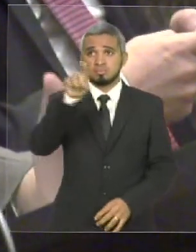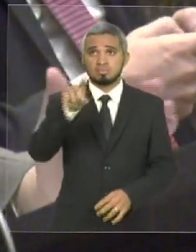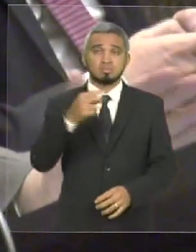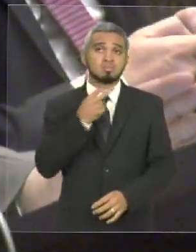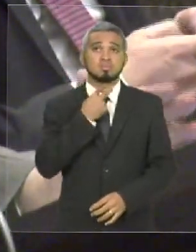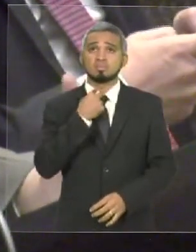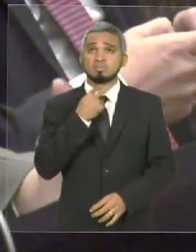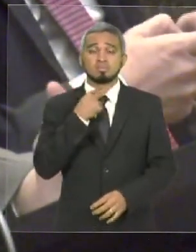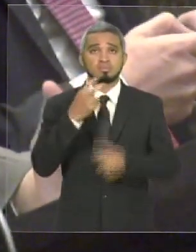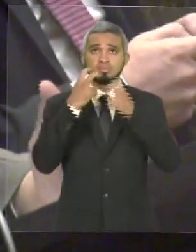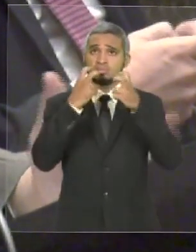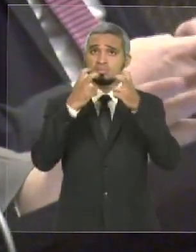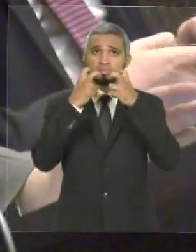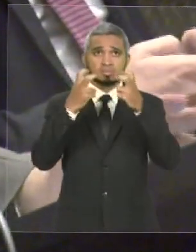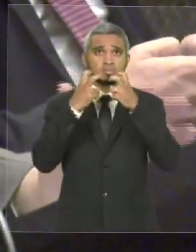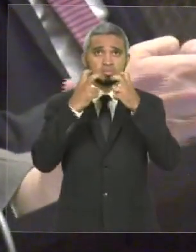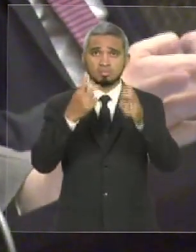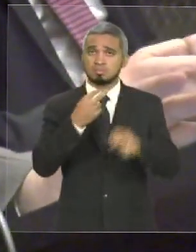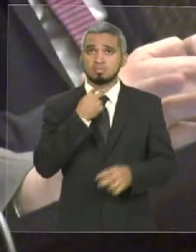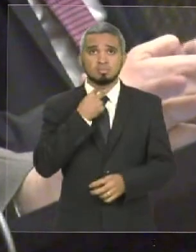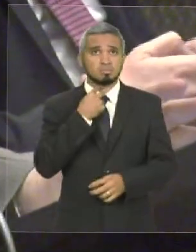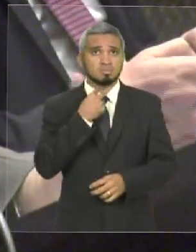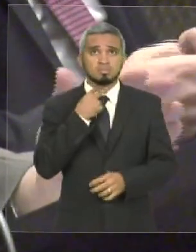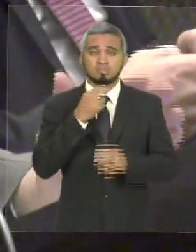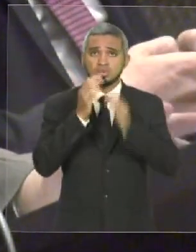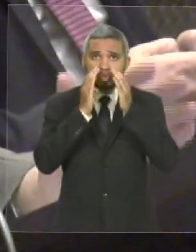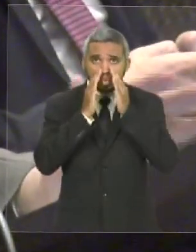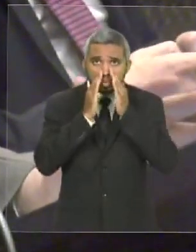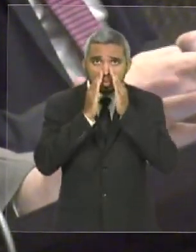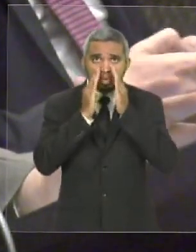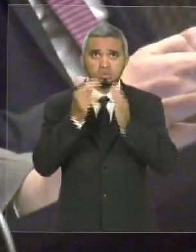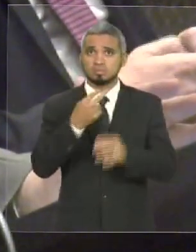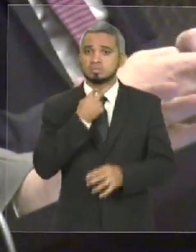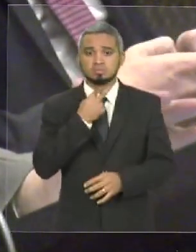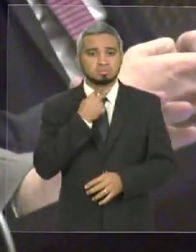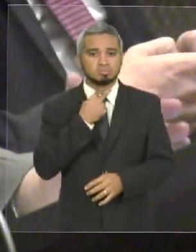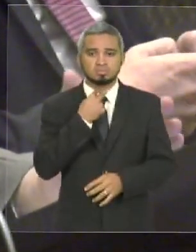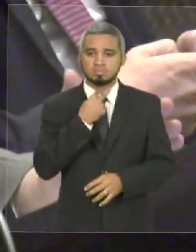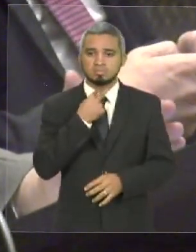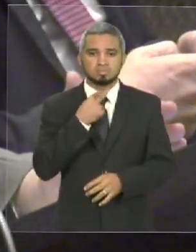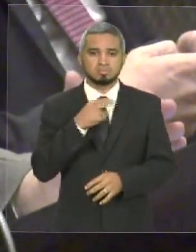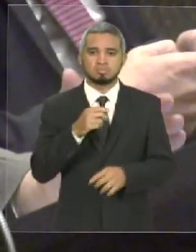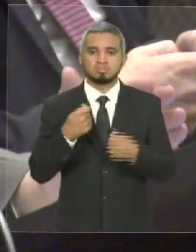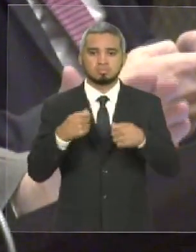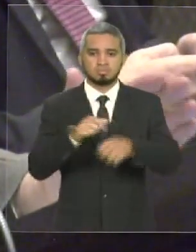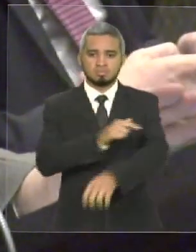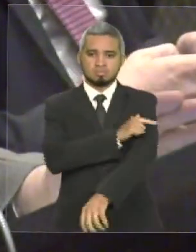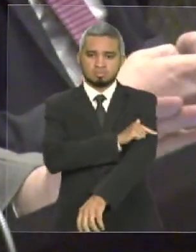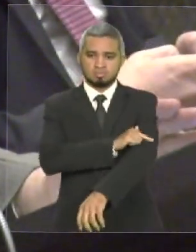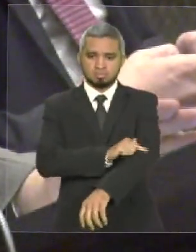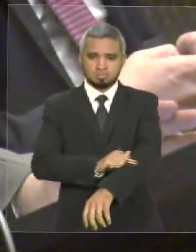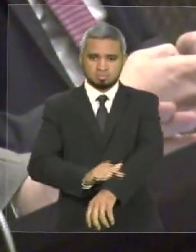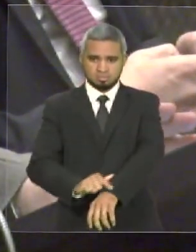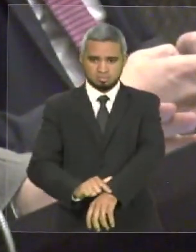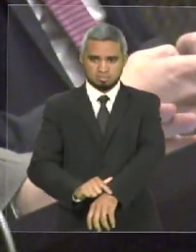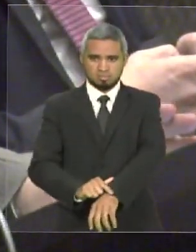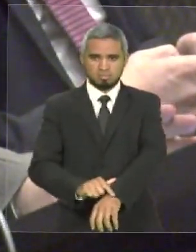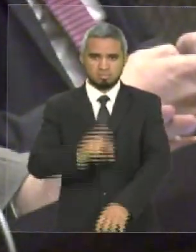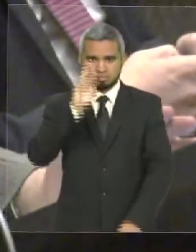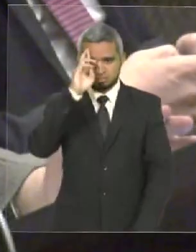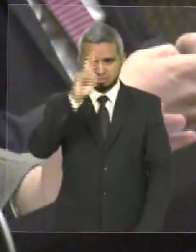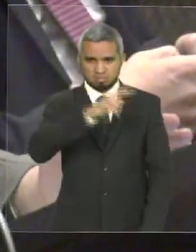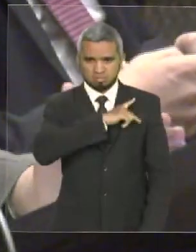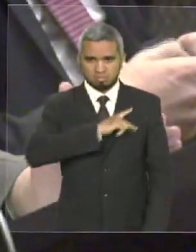Não pode chegar aqui e fazer grita, fazer vaia, porque nós não vamos aceitar. Eu vou concluir, senhor presidente. Irei